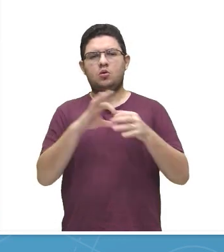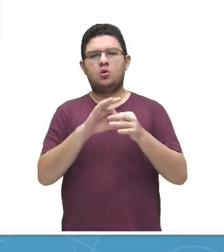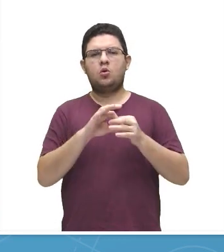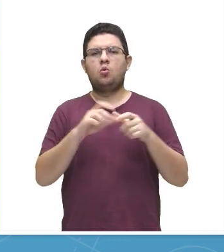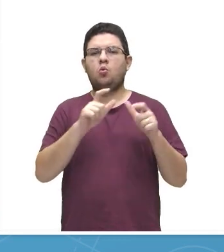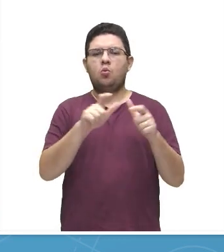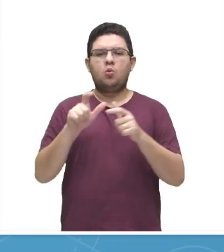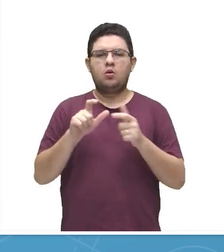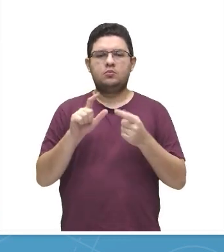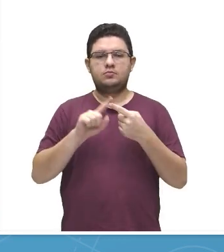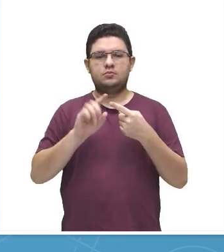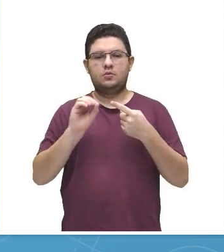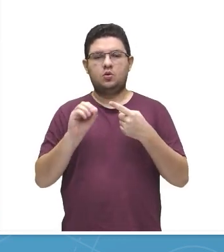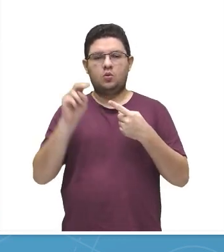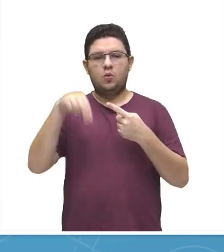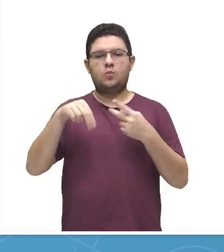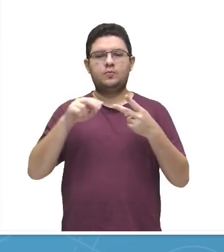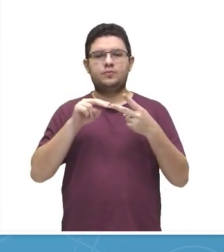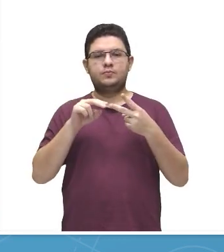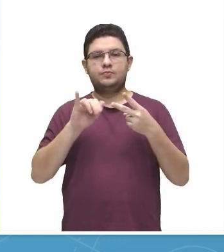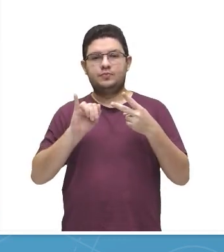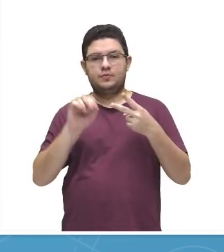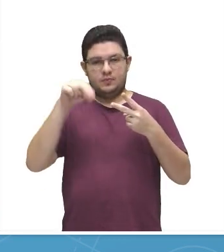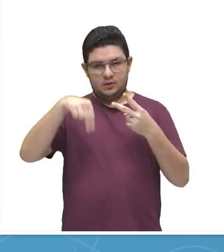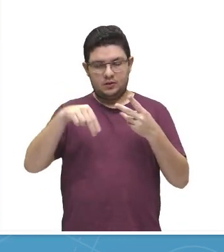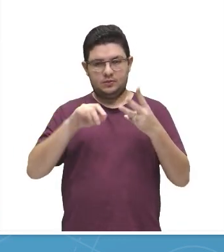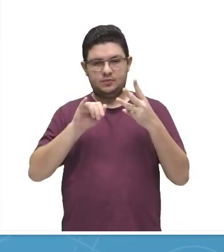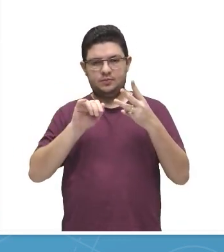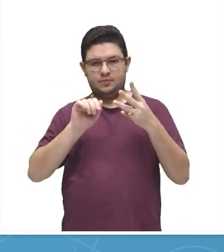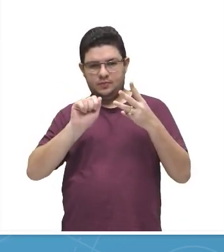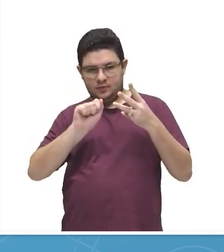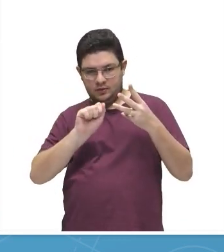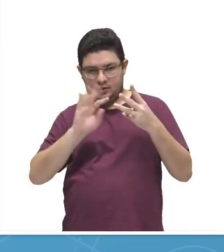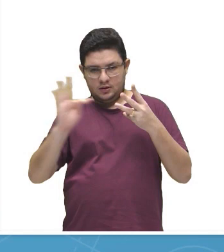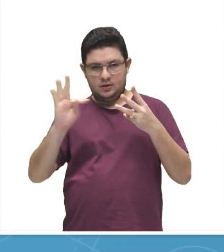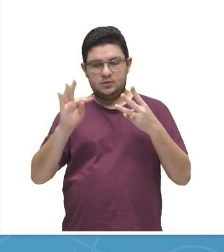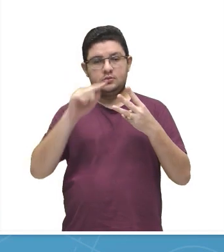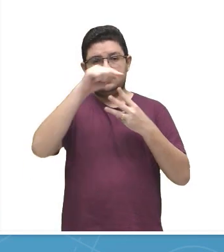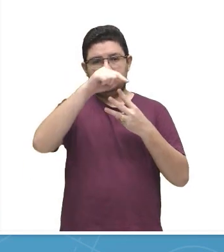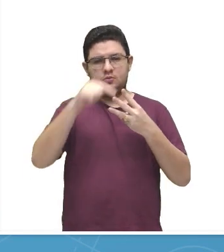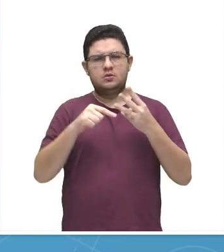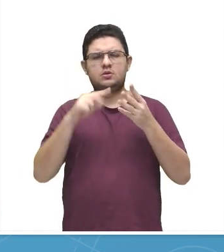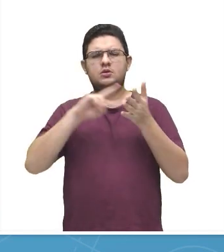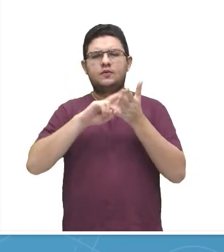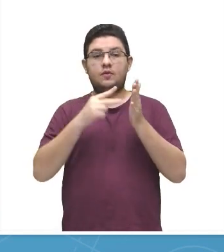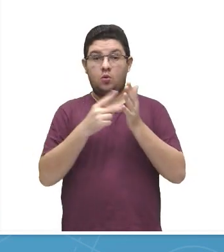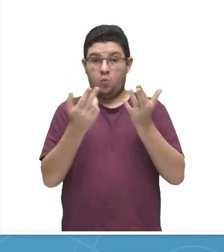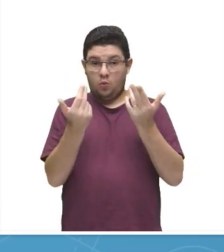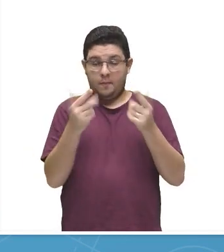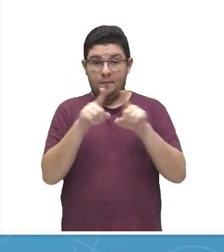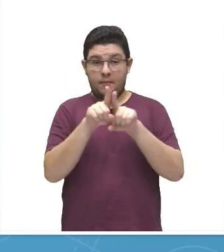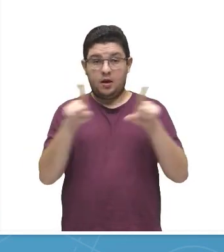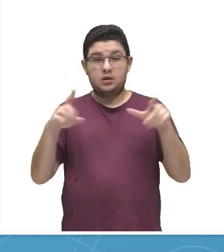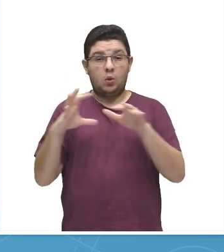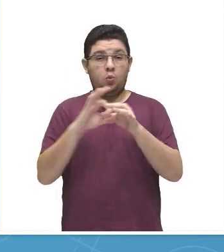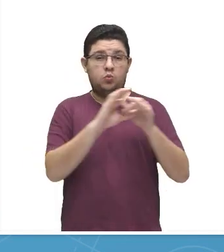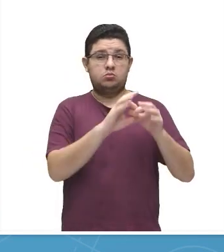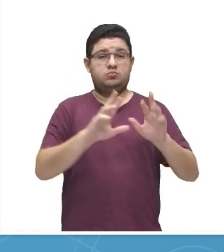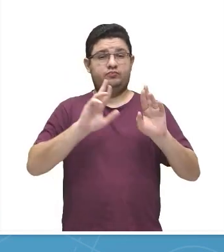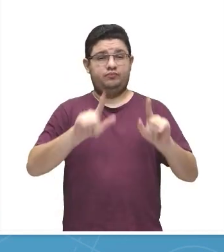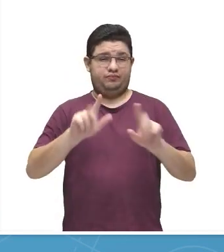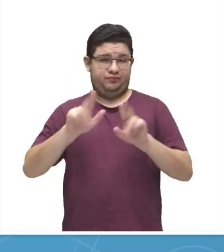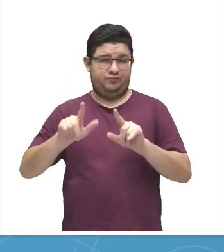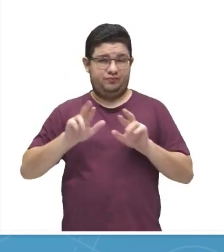in e at. Essas preposições aí, gente, quer dizer a mesma coisa, tá? Mas elas são utilizadas em situações bem distintas. E é por isso